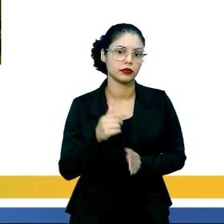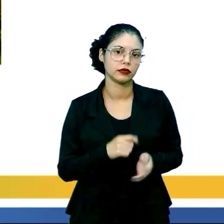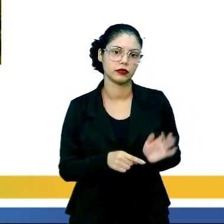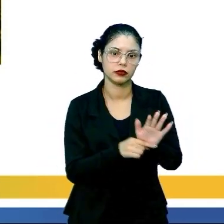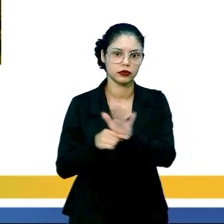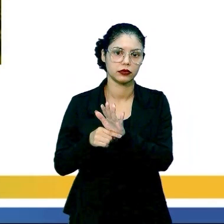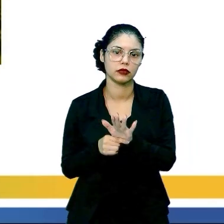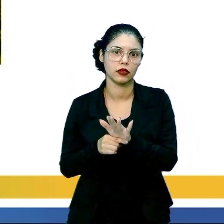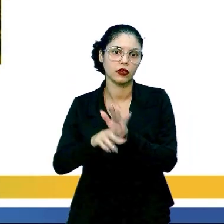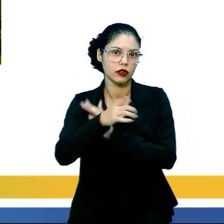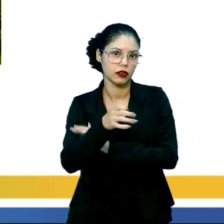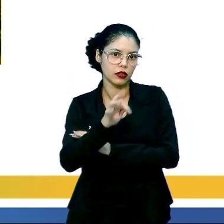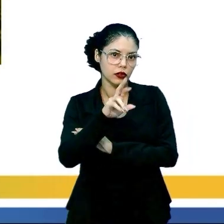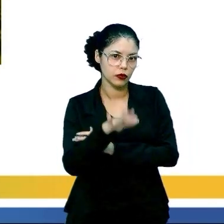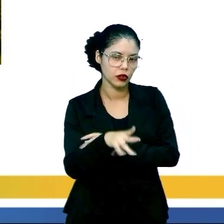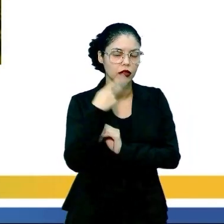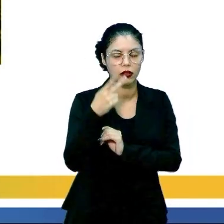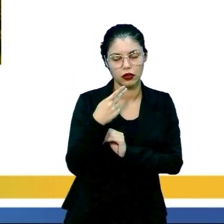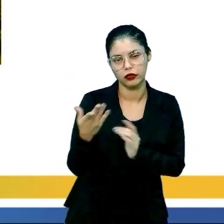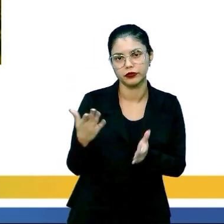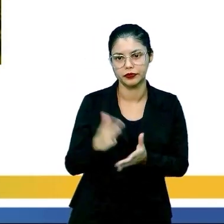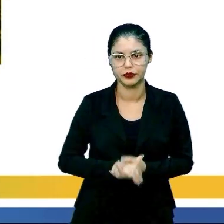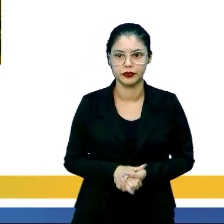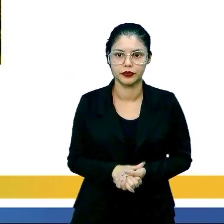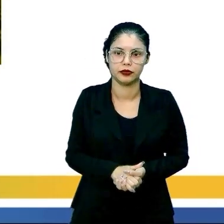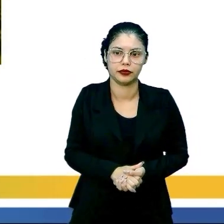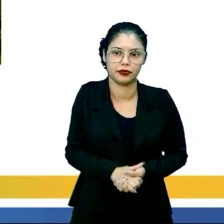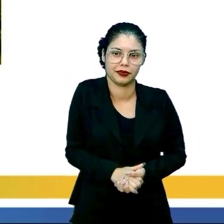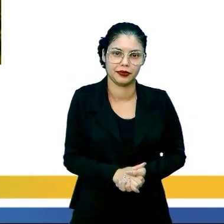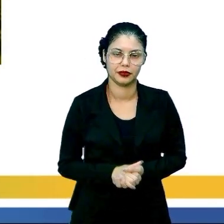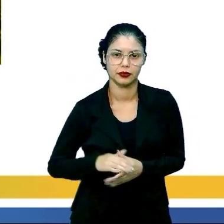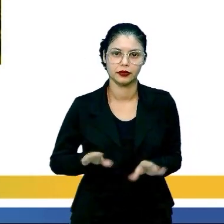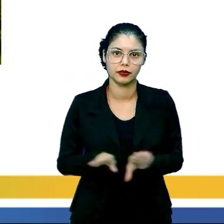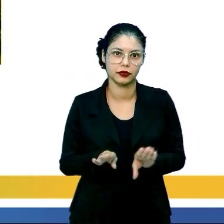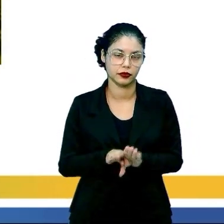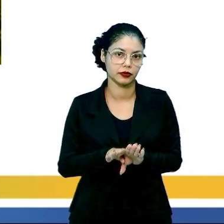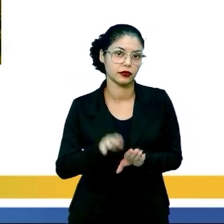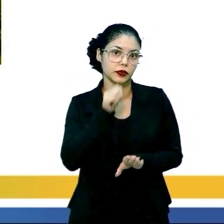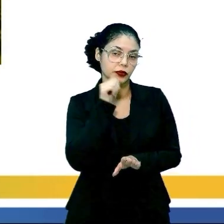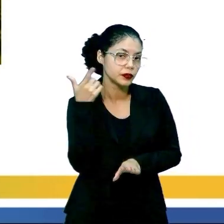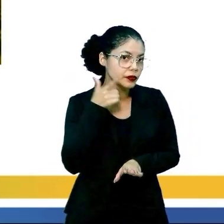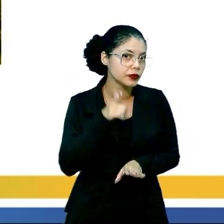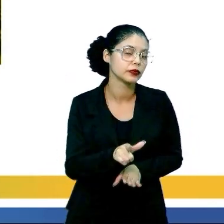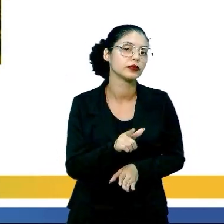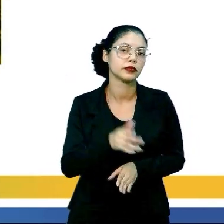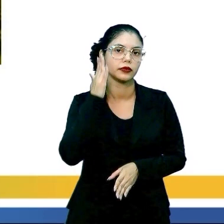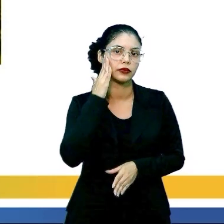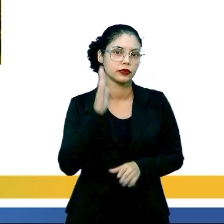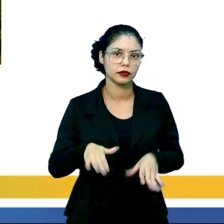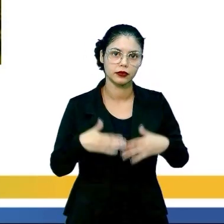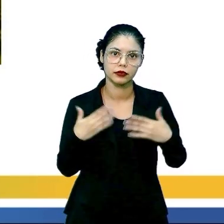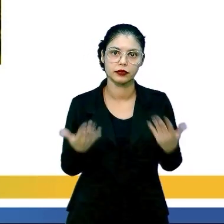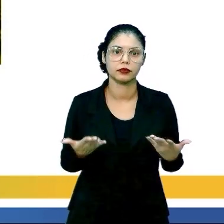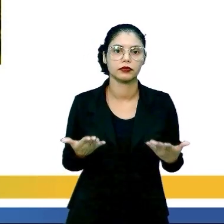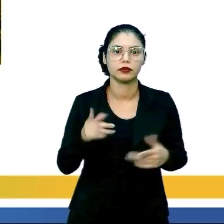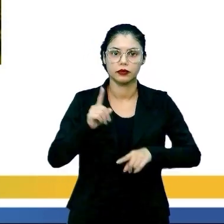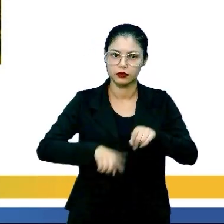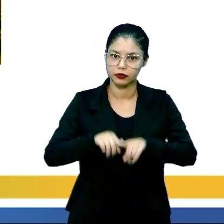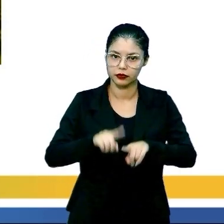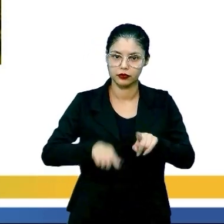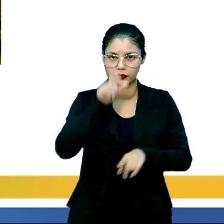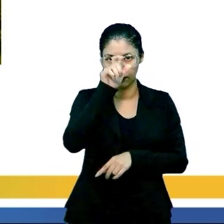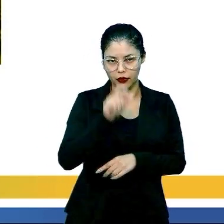dar um spoiler do que vai ser dito na questão. Inclusive, você vai conseguir entender de qual matéria se